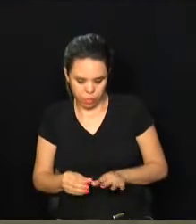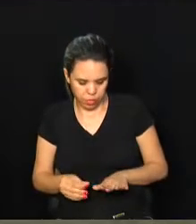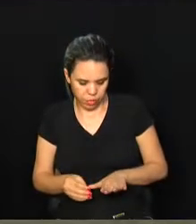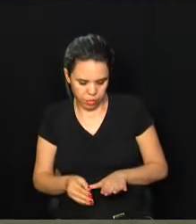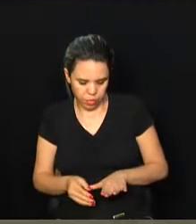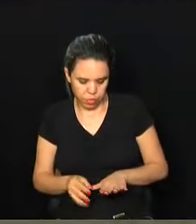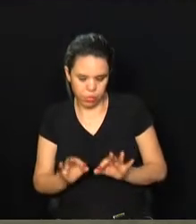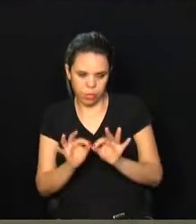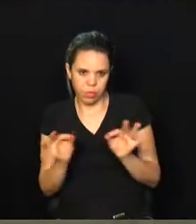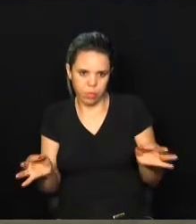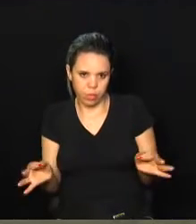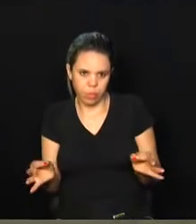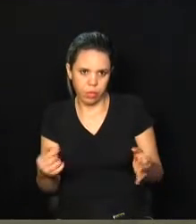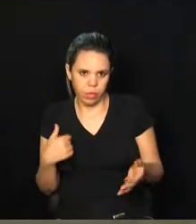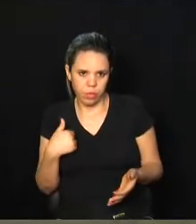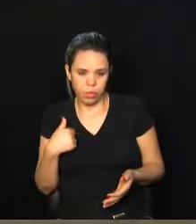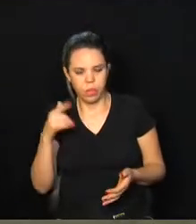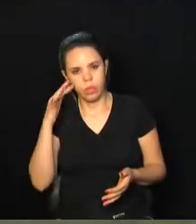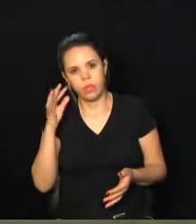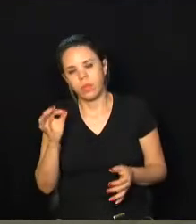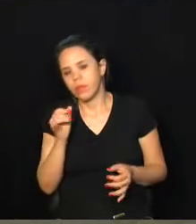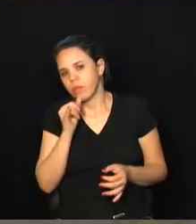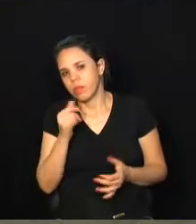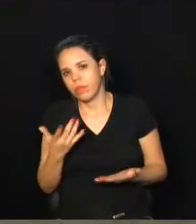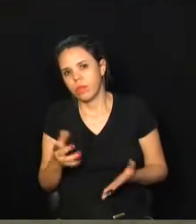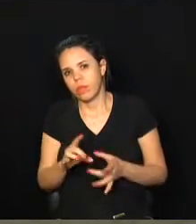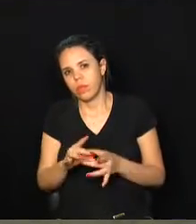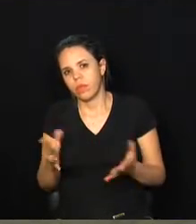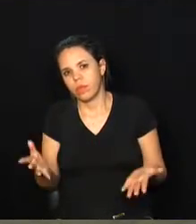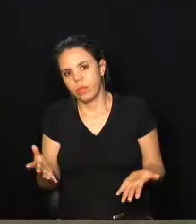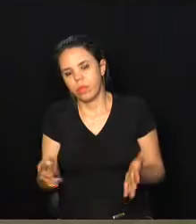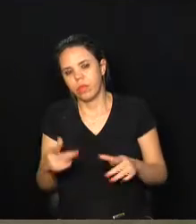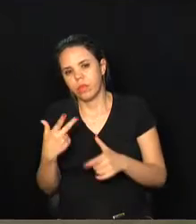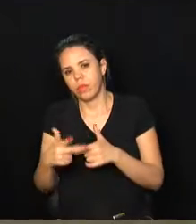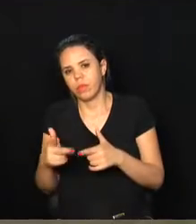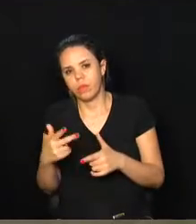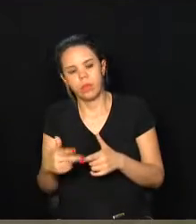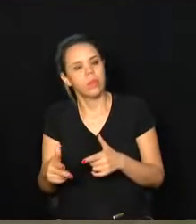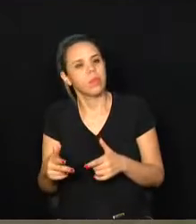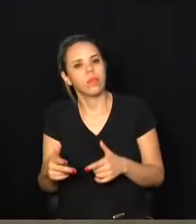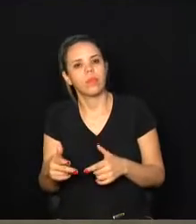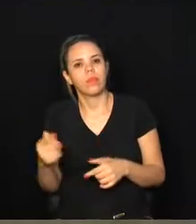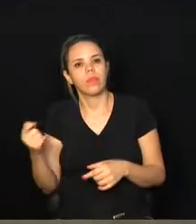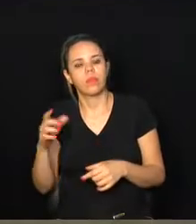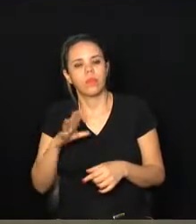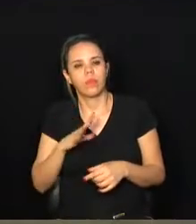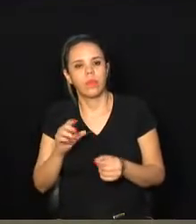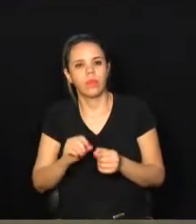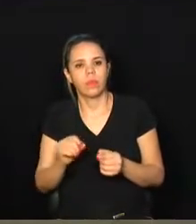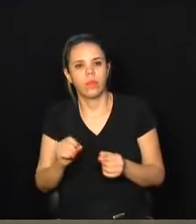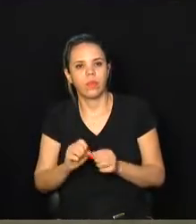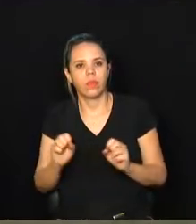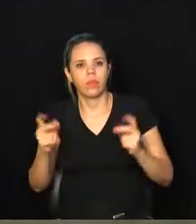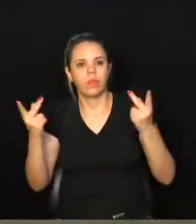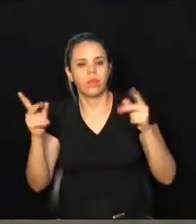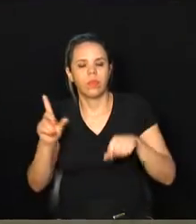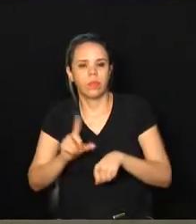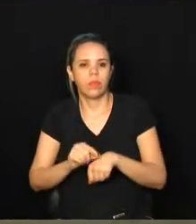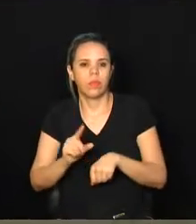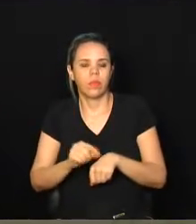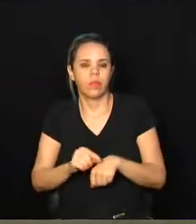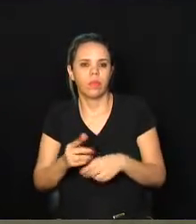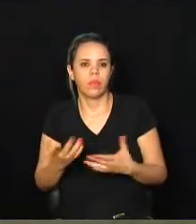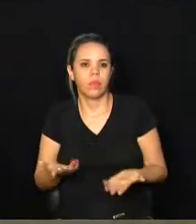é simples, eu imagino muito simples. E deixar os problemas graves da cidade, vou fazer um shopping Dom Pedro e